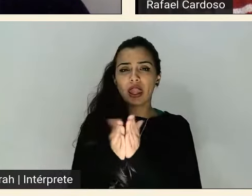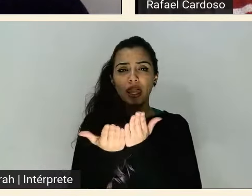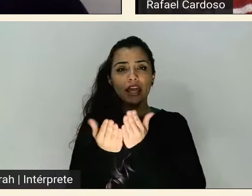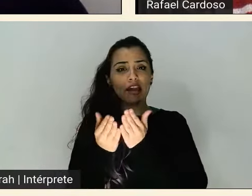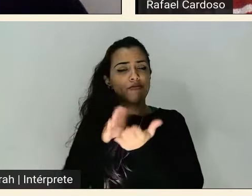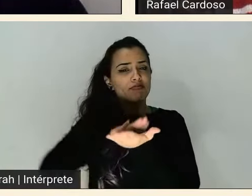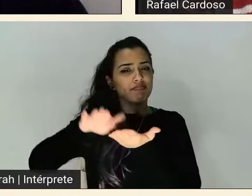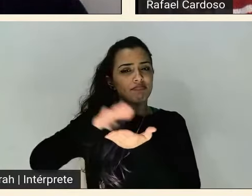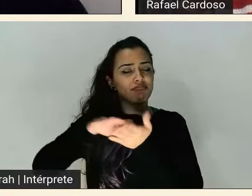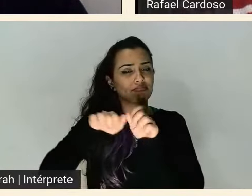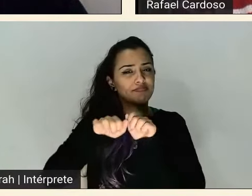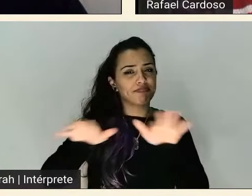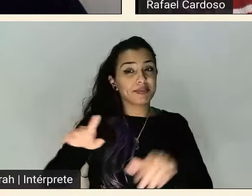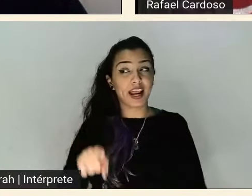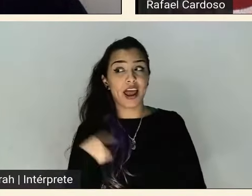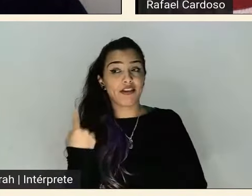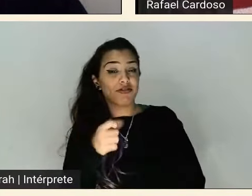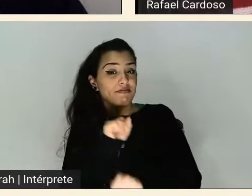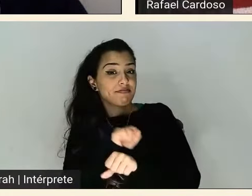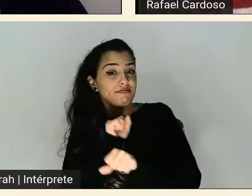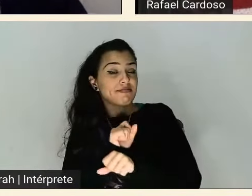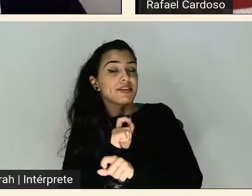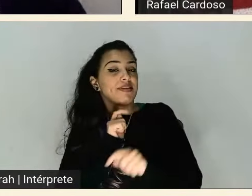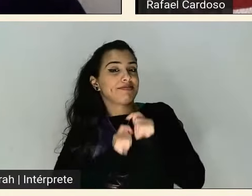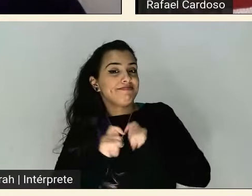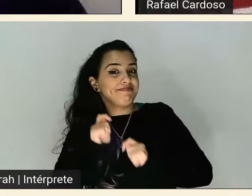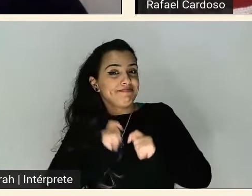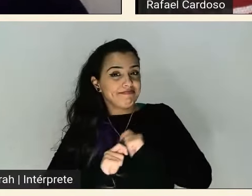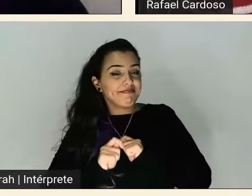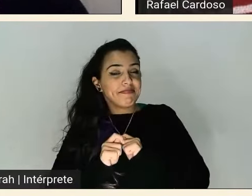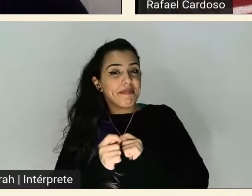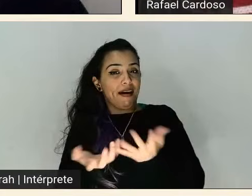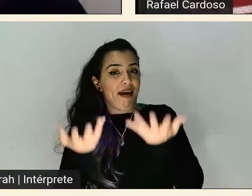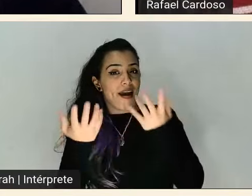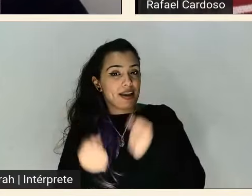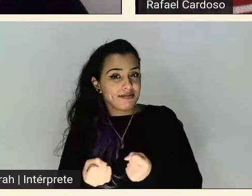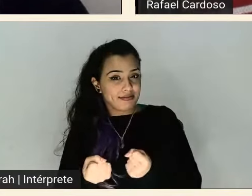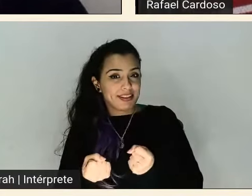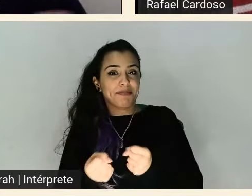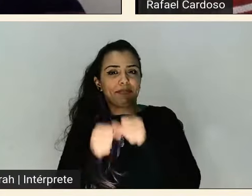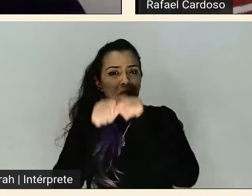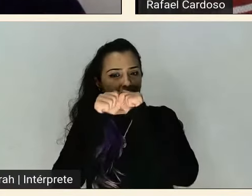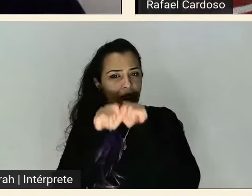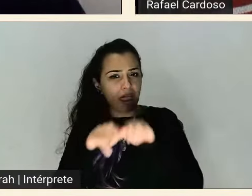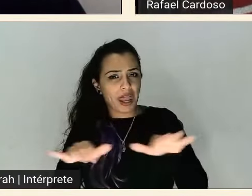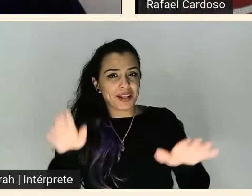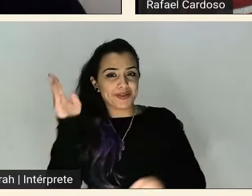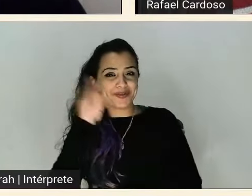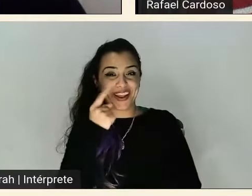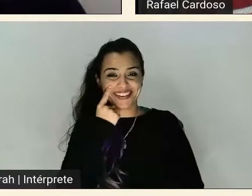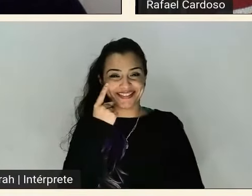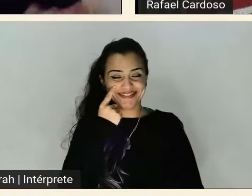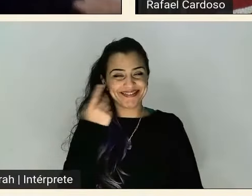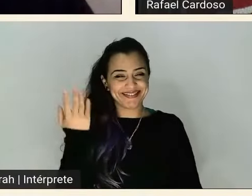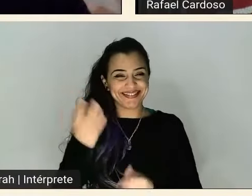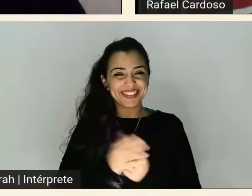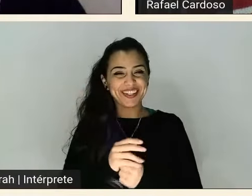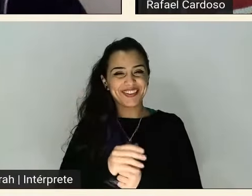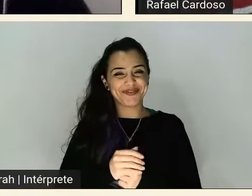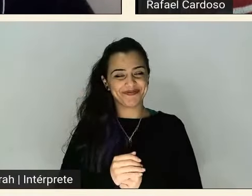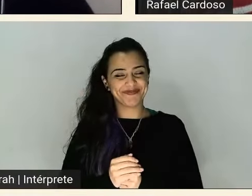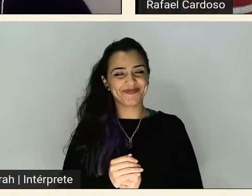aqui aguardando ansiosamente o lançamento dele no Brasil. Em português, o título seria